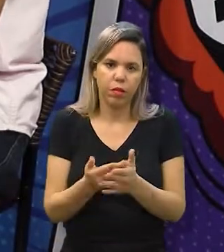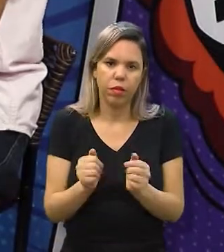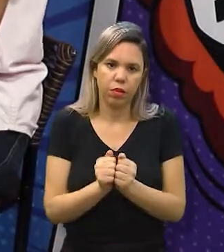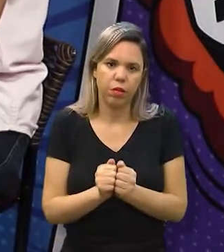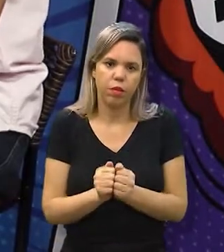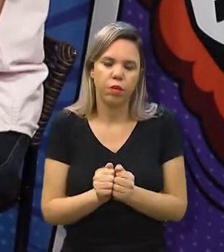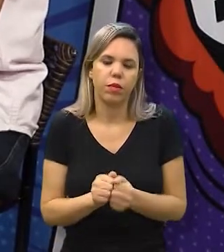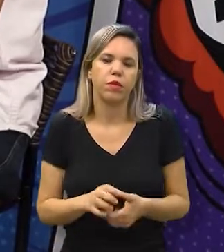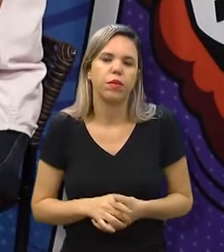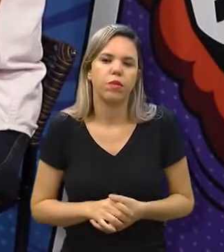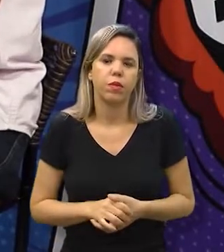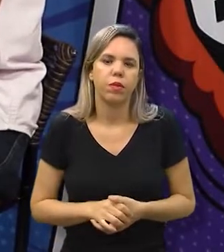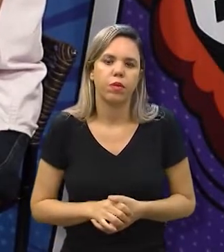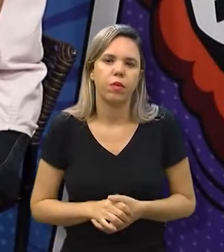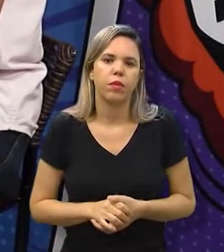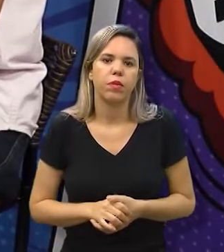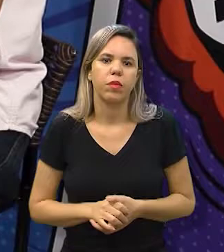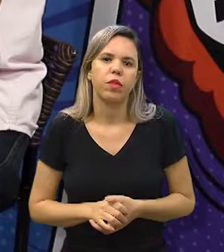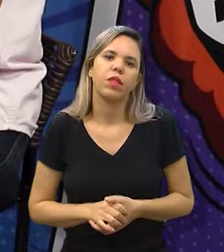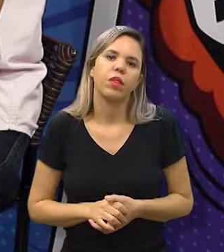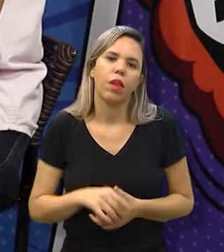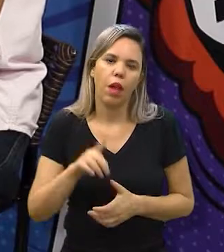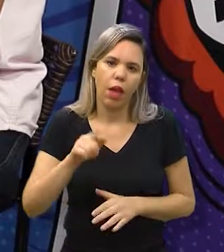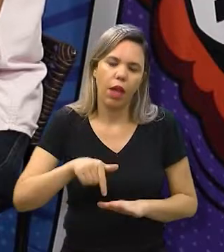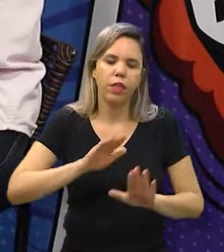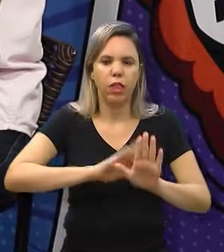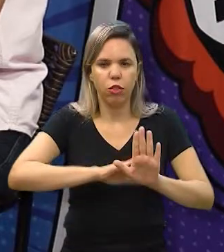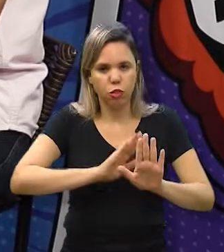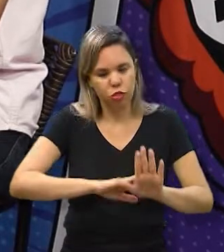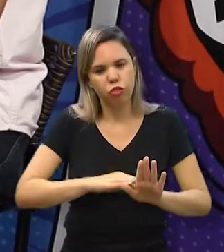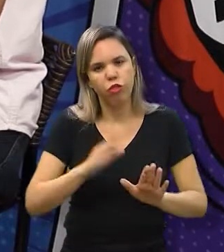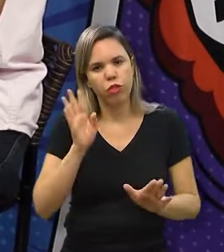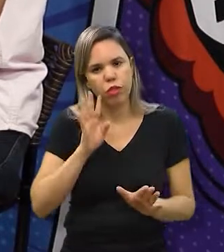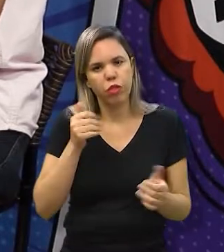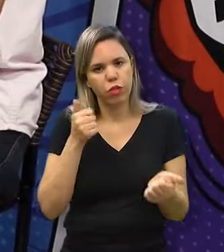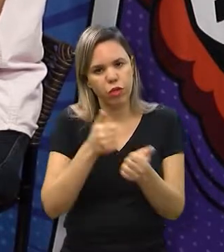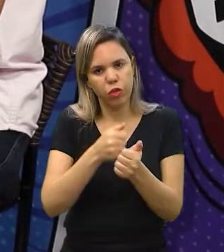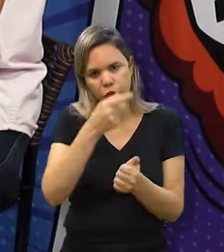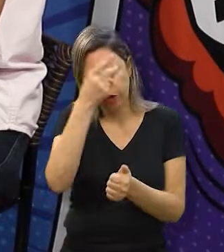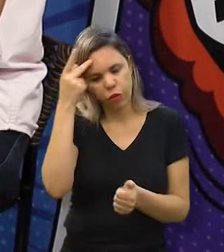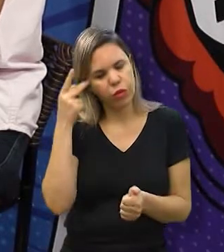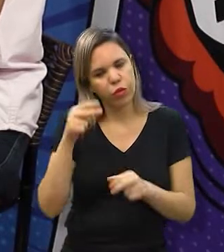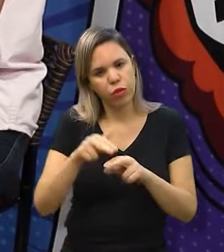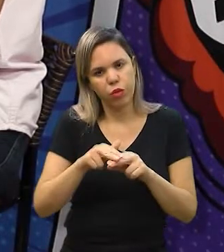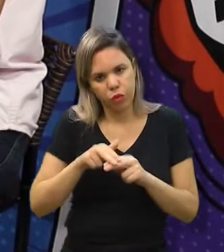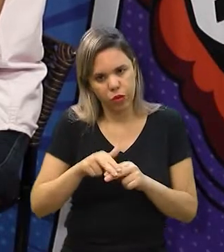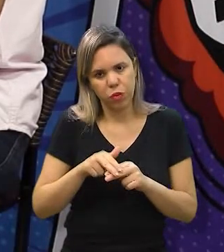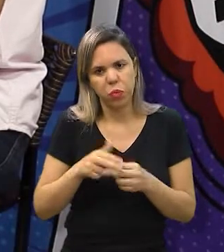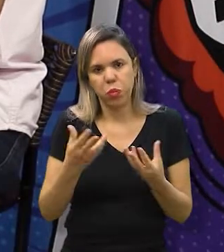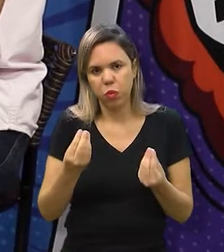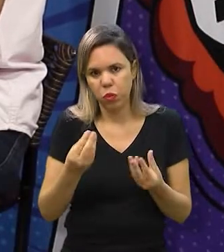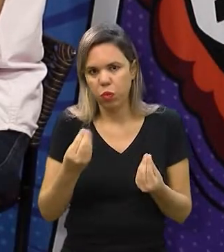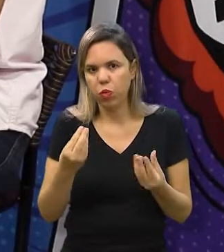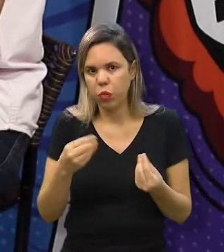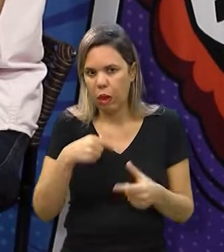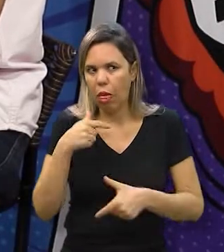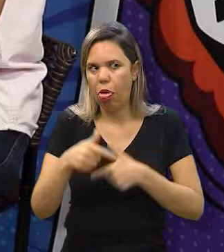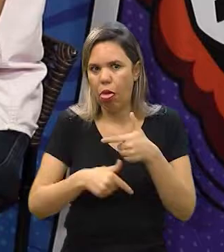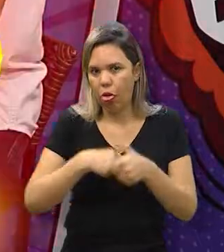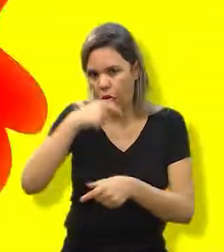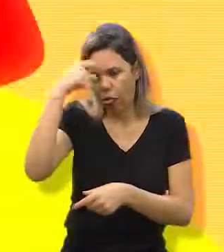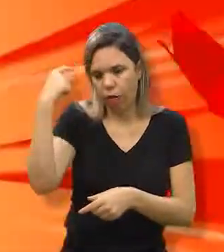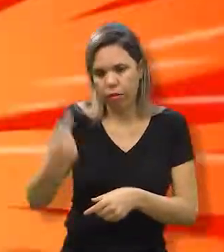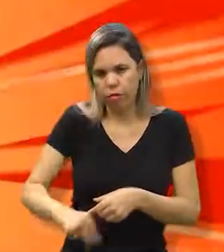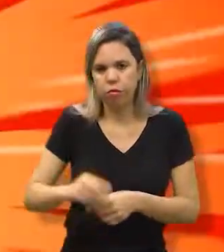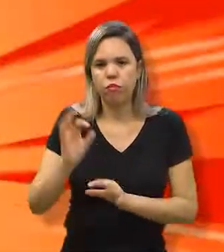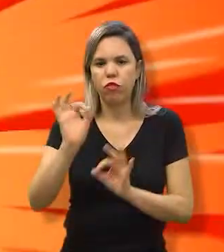plixar juntos. Então, essas neologias todas são super legais para aproximar o público e justamente dão muito, muito